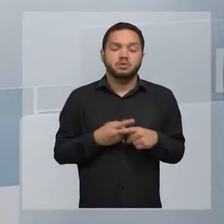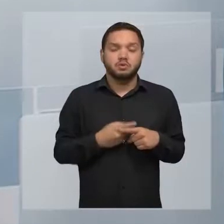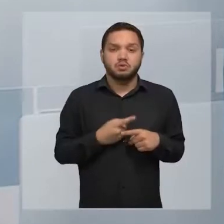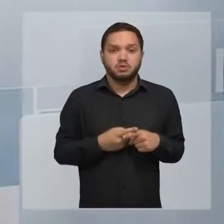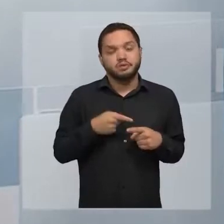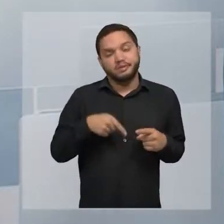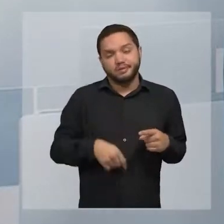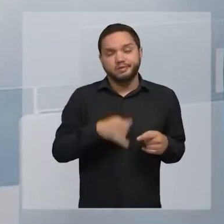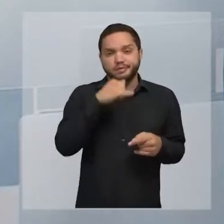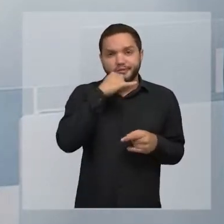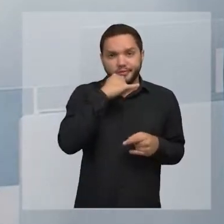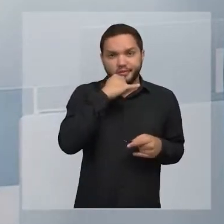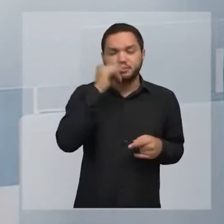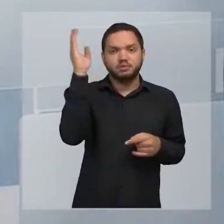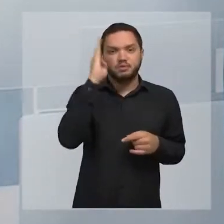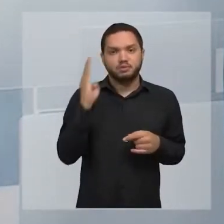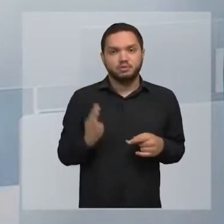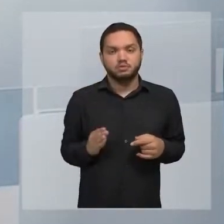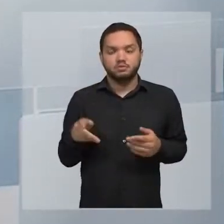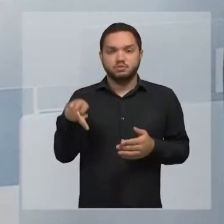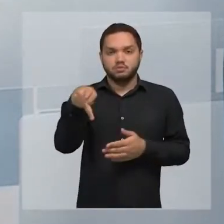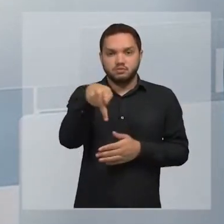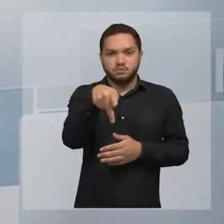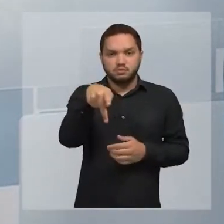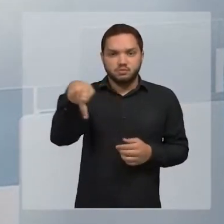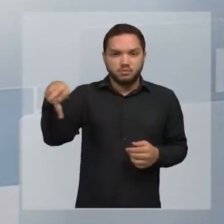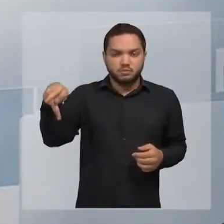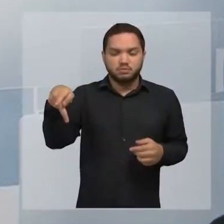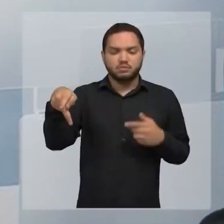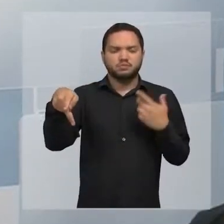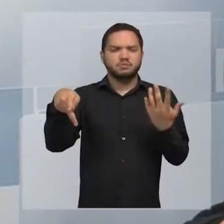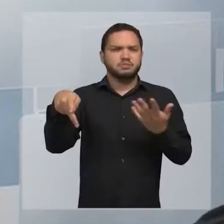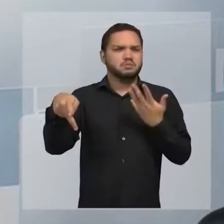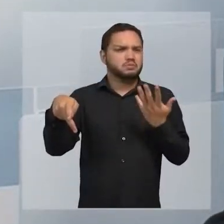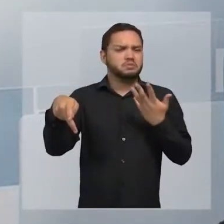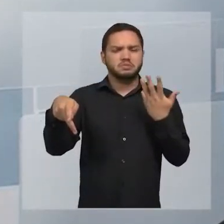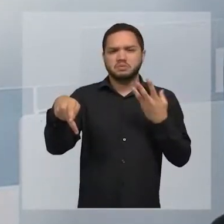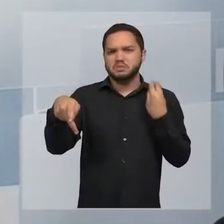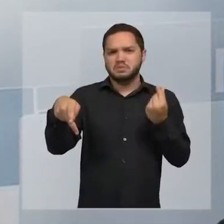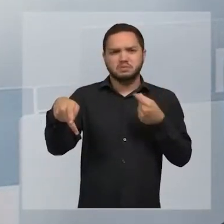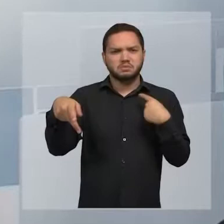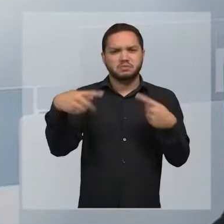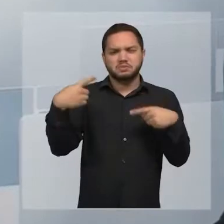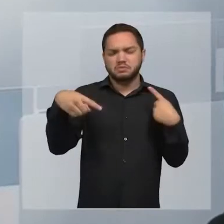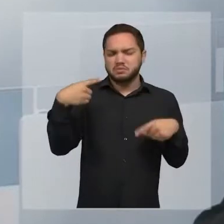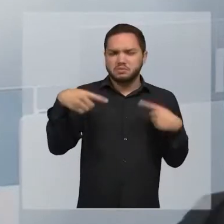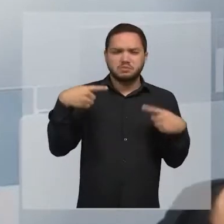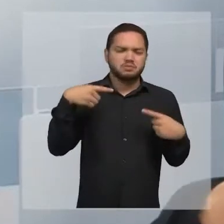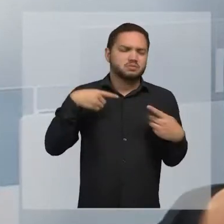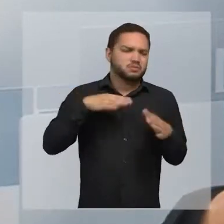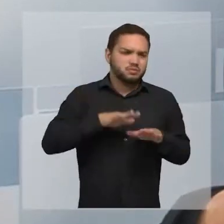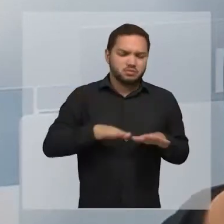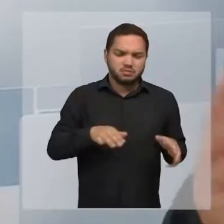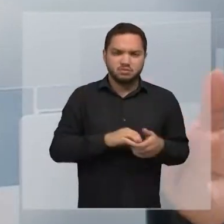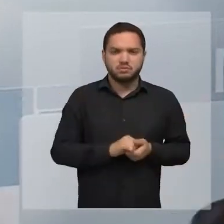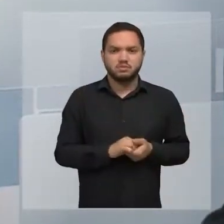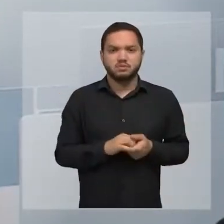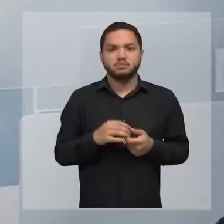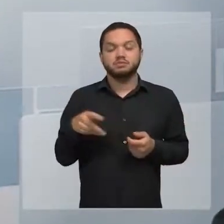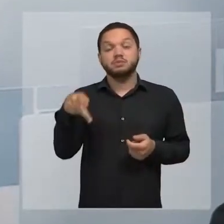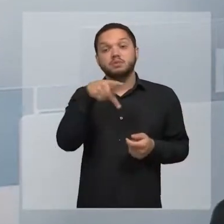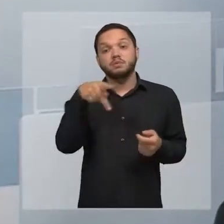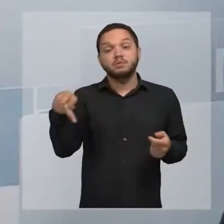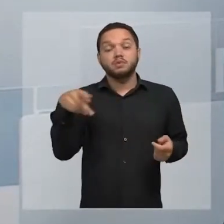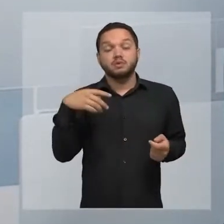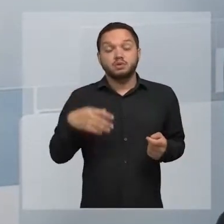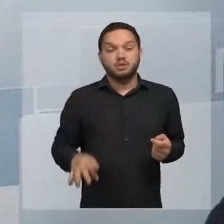É porque, infelizmente, no Brasil, o presidencialismo de coalizão, esse jogo nunca vai deixar de existir. Agora, há